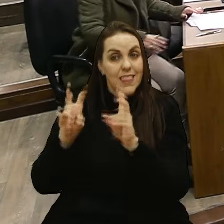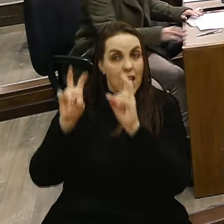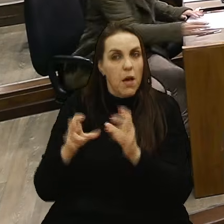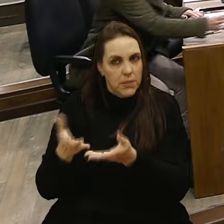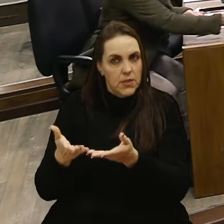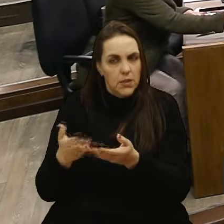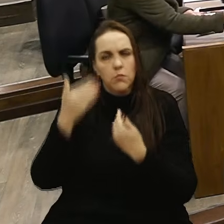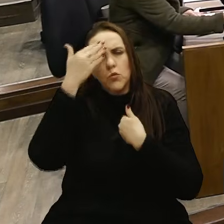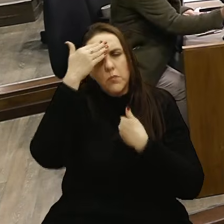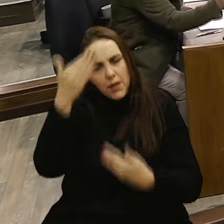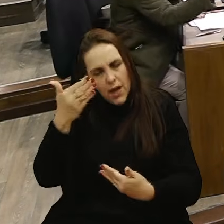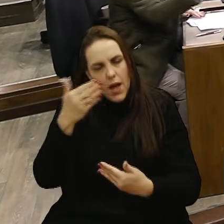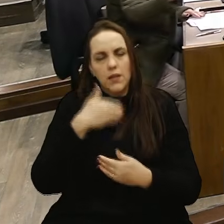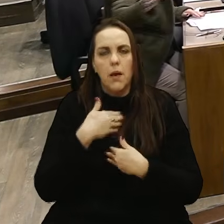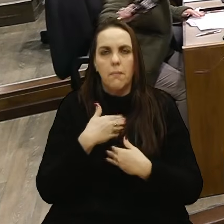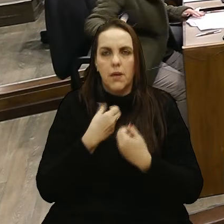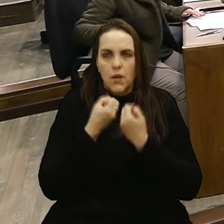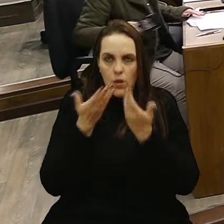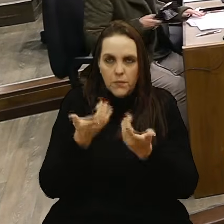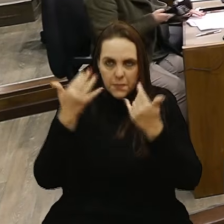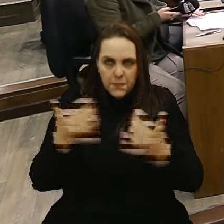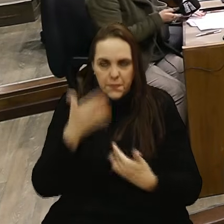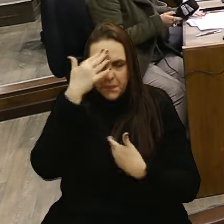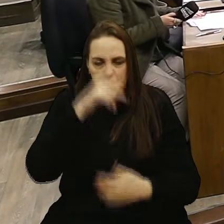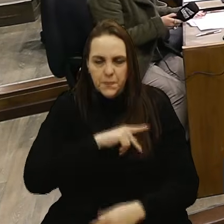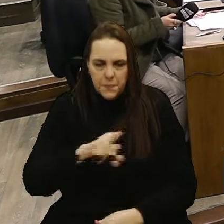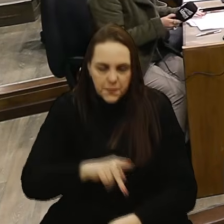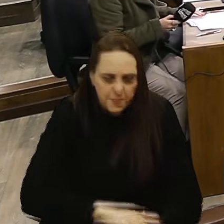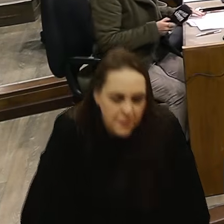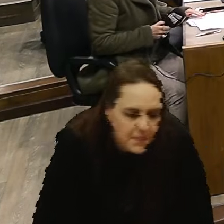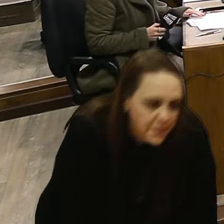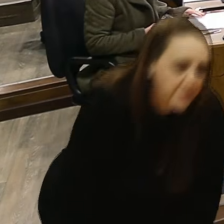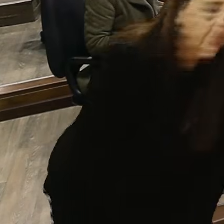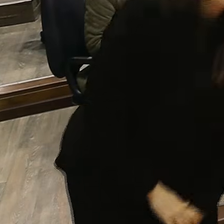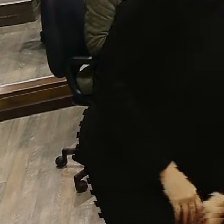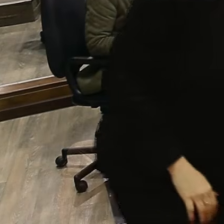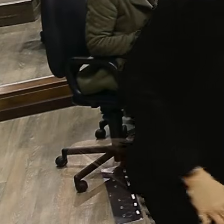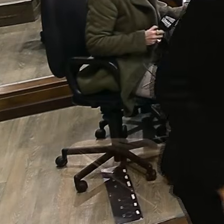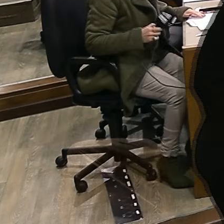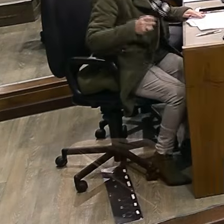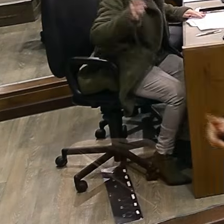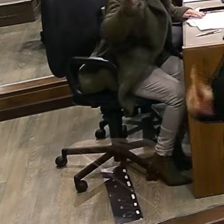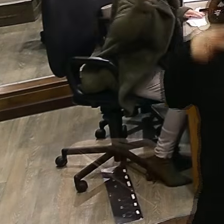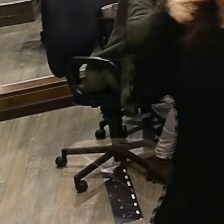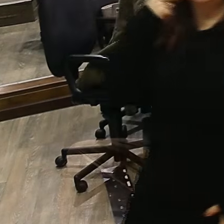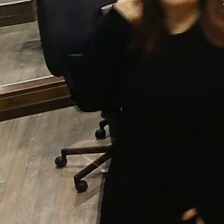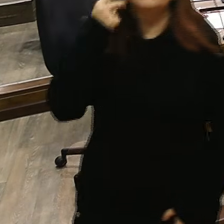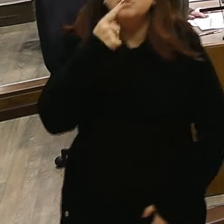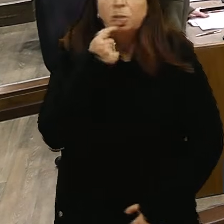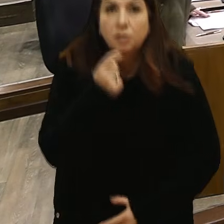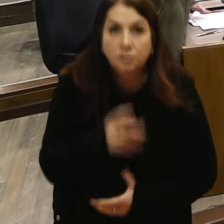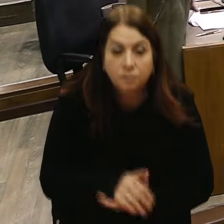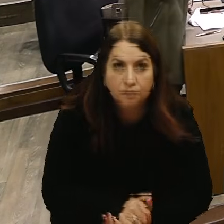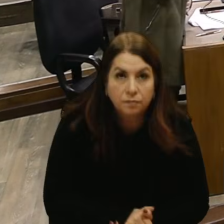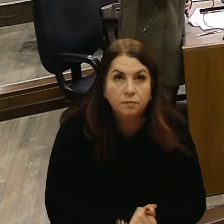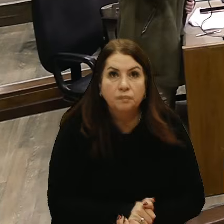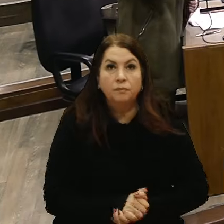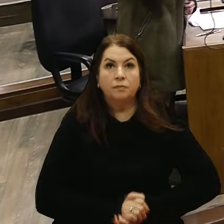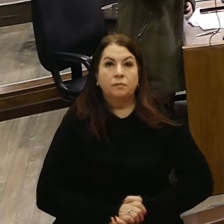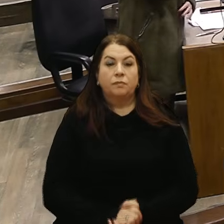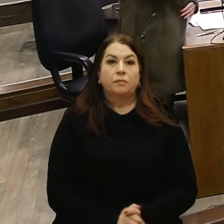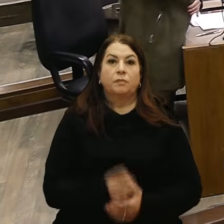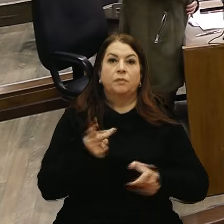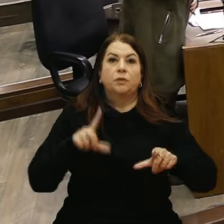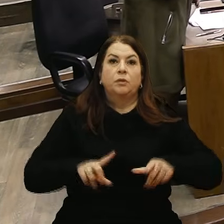muito obrigado, seria essa colaboração. Muito obrigado, presidente. Obrigado, vereador Iago. Próxima vereadora, a vereadora Rose Frigeri, que se manifestará do